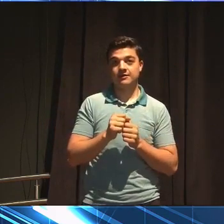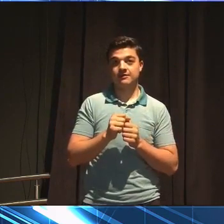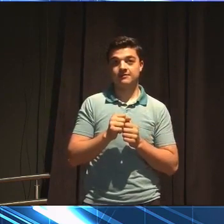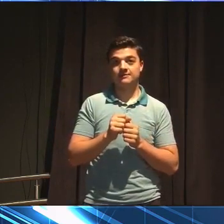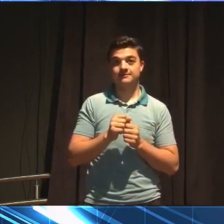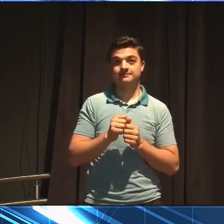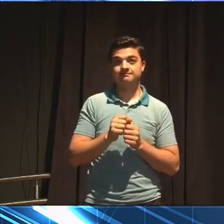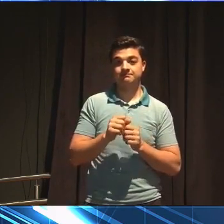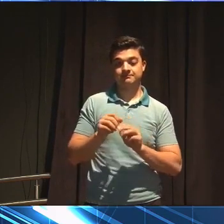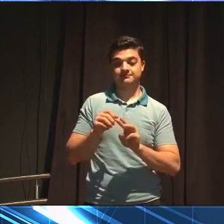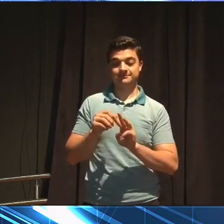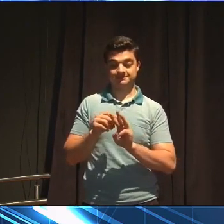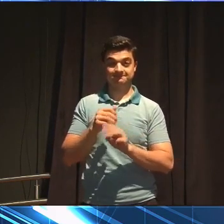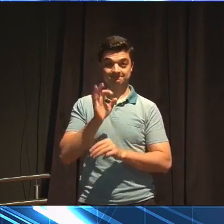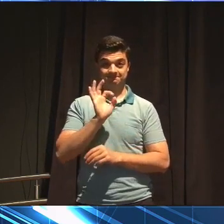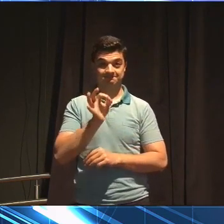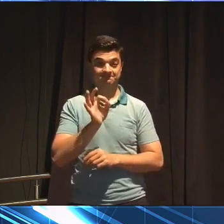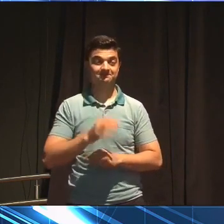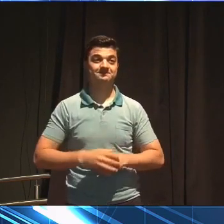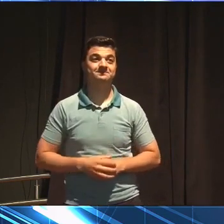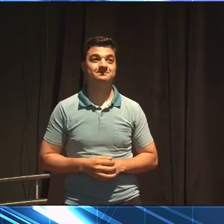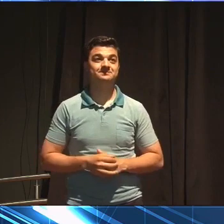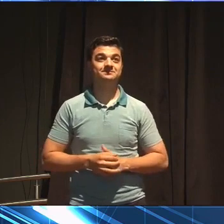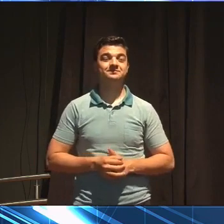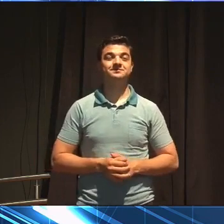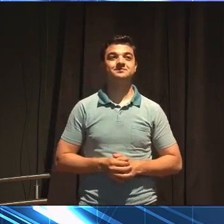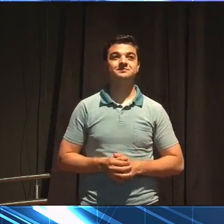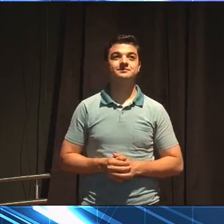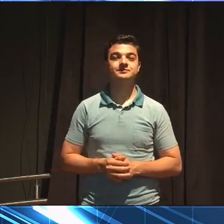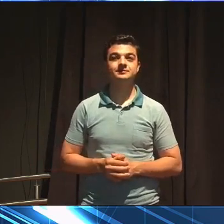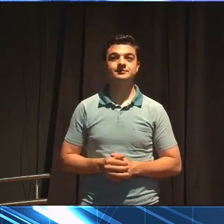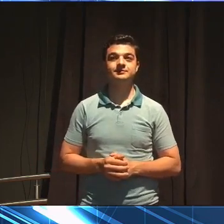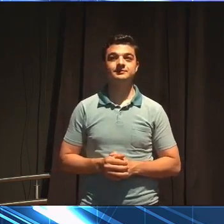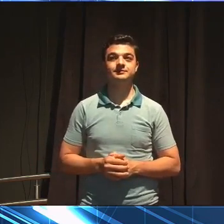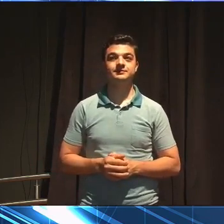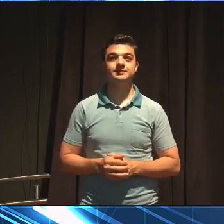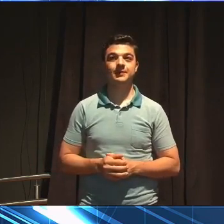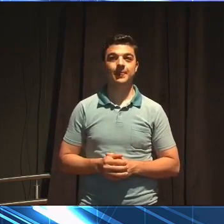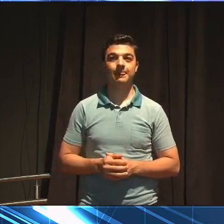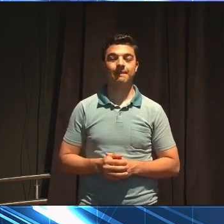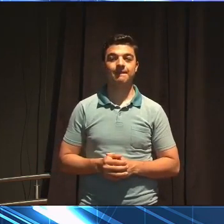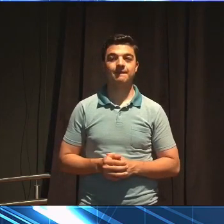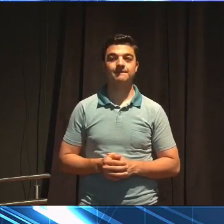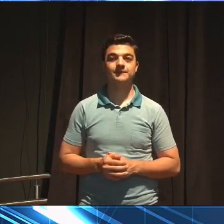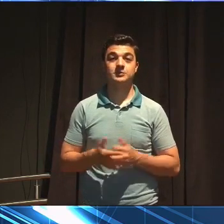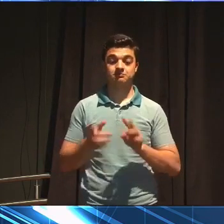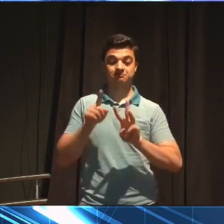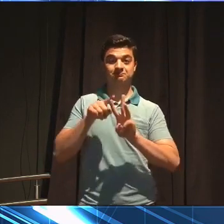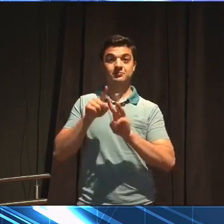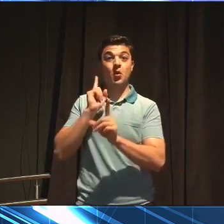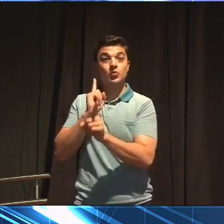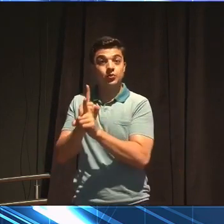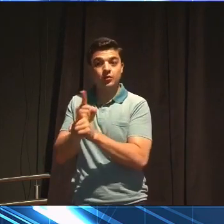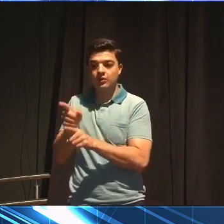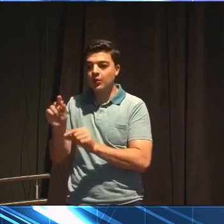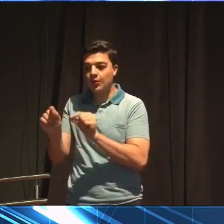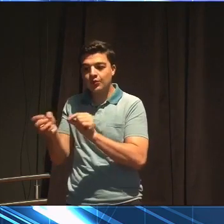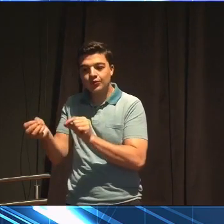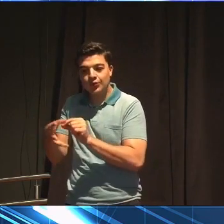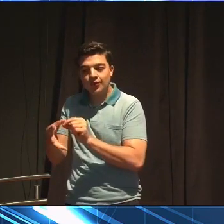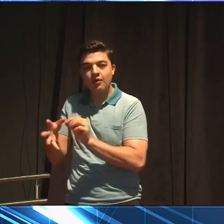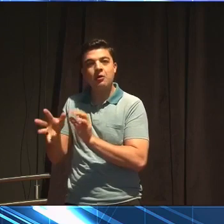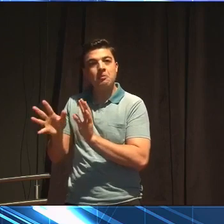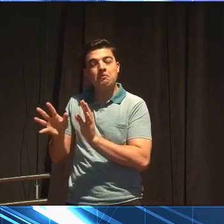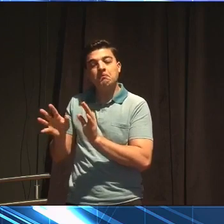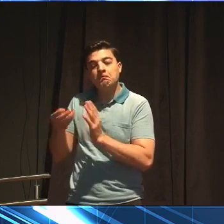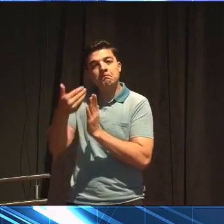estudando, certo? Então, assim, pessoal, uma coisa é certa, nós não vamos conseguir